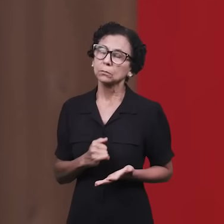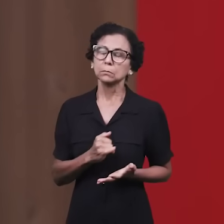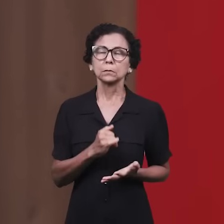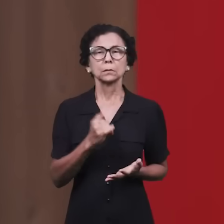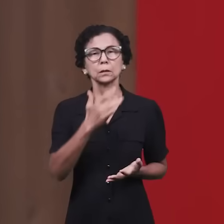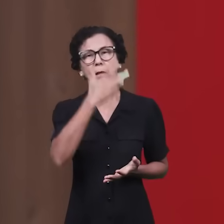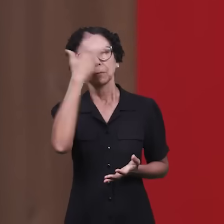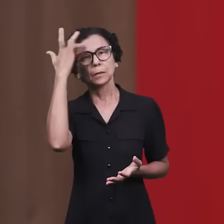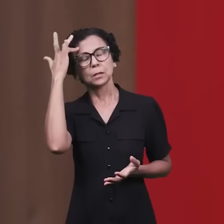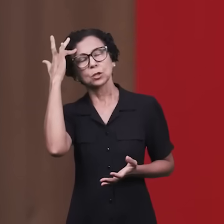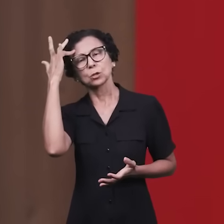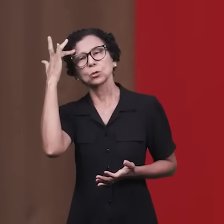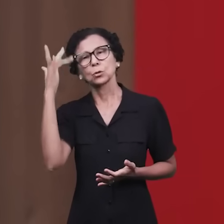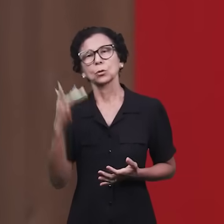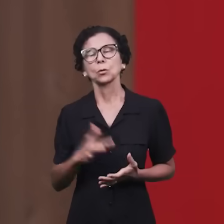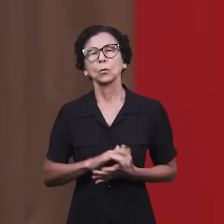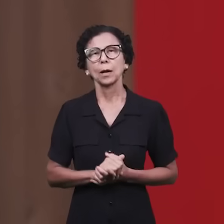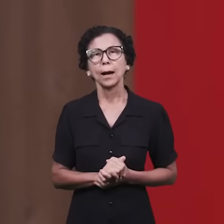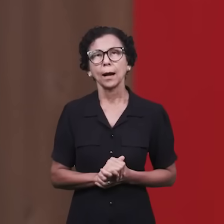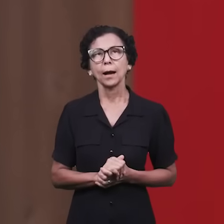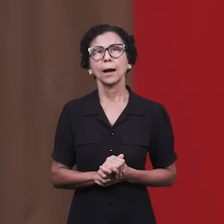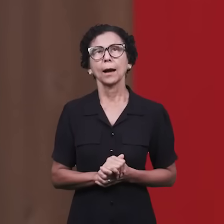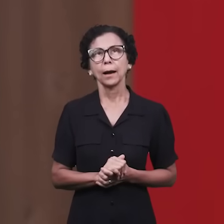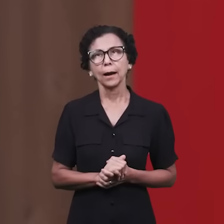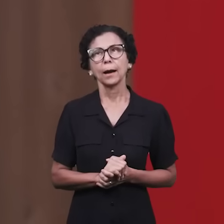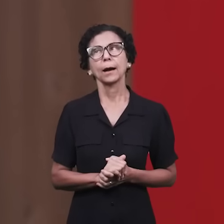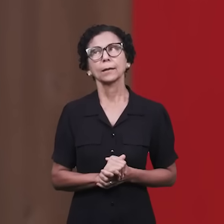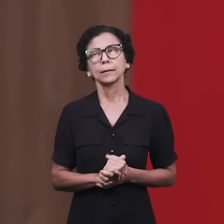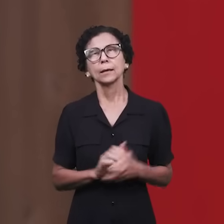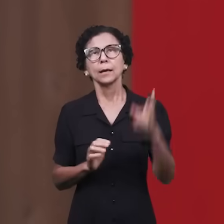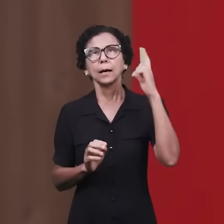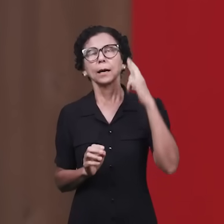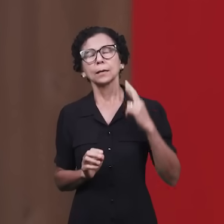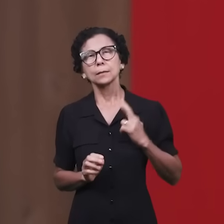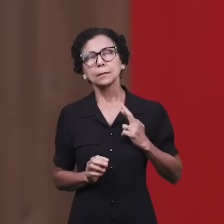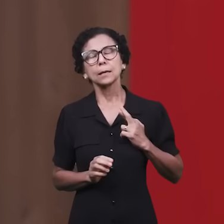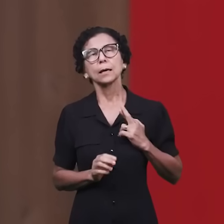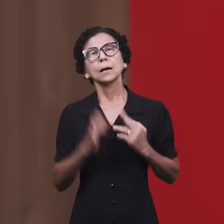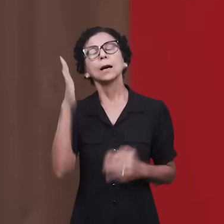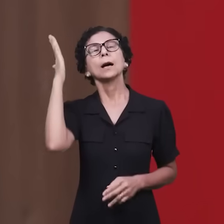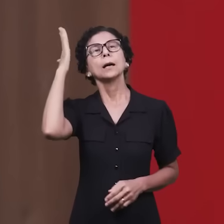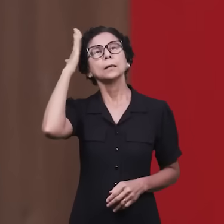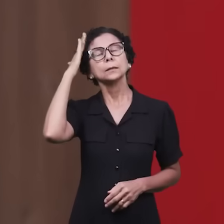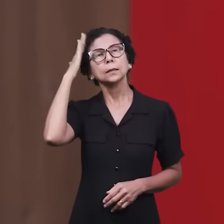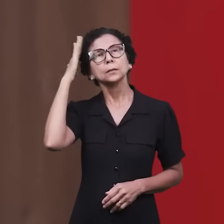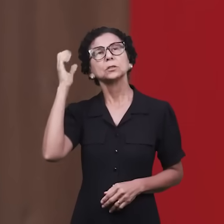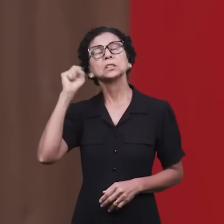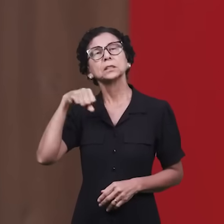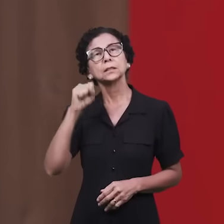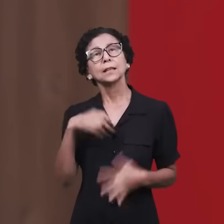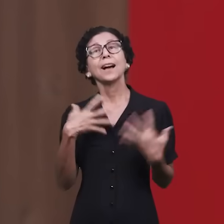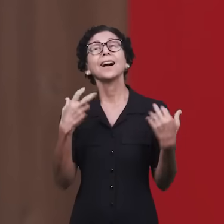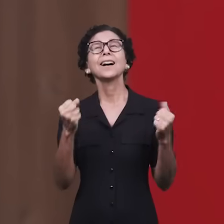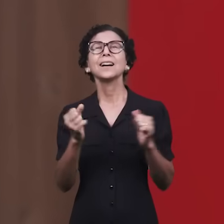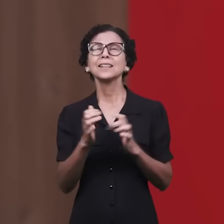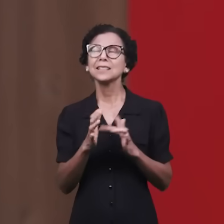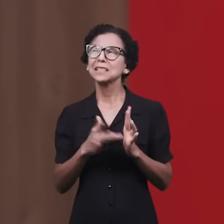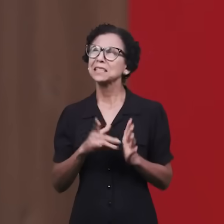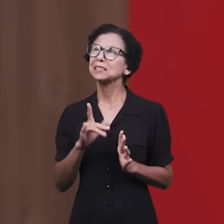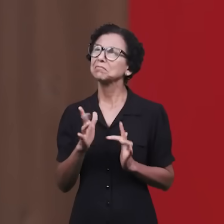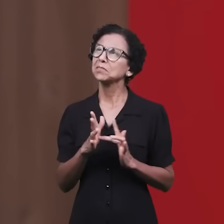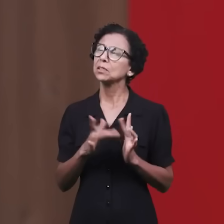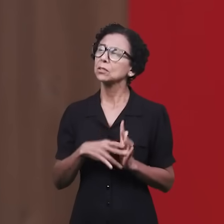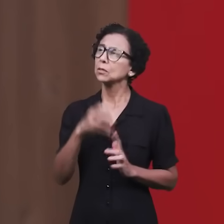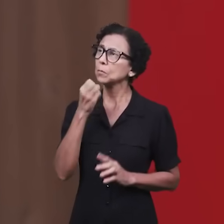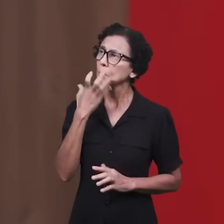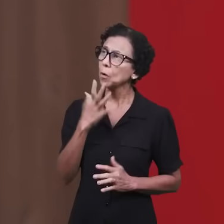possa entender. Aí você racionalmente você pode dizer assim, eu posso racionalmente entender que Jesus foi um homem que falou coisas boas, você vai fazer isso, fazer